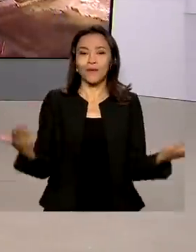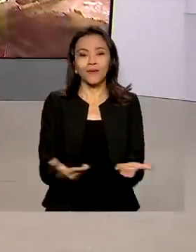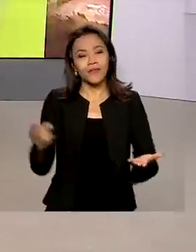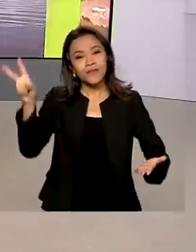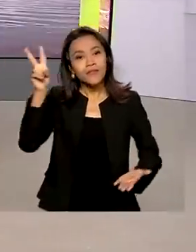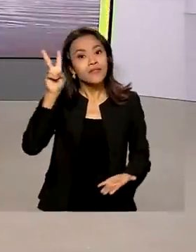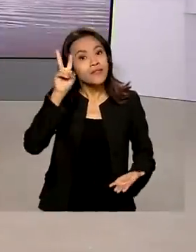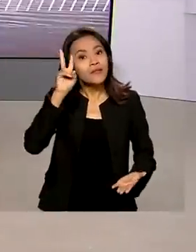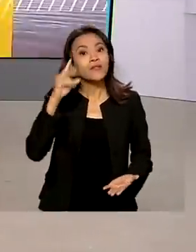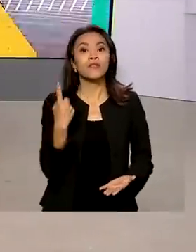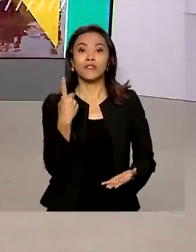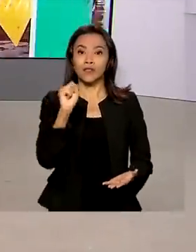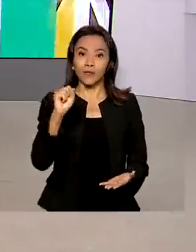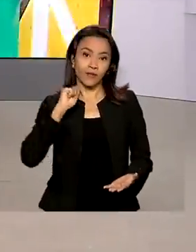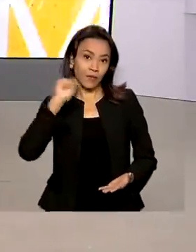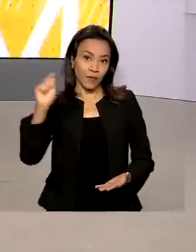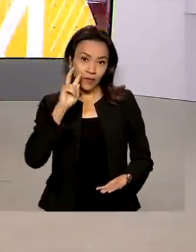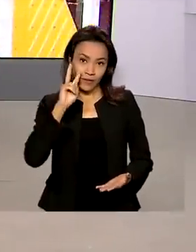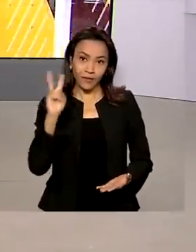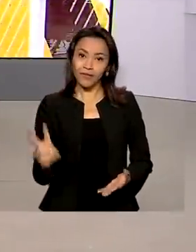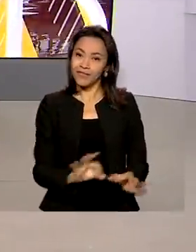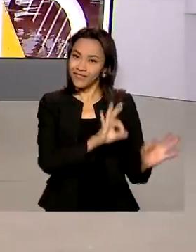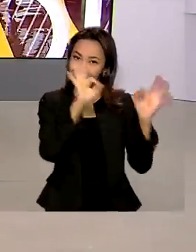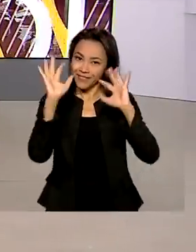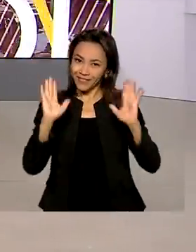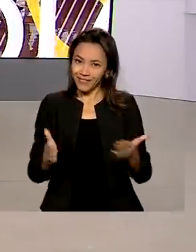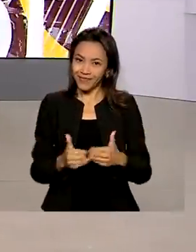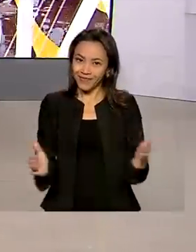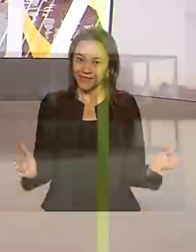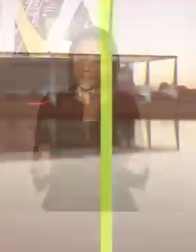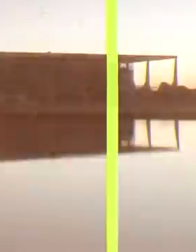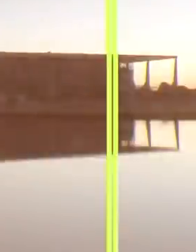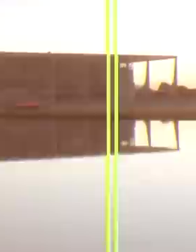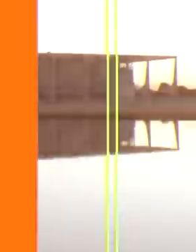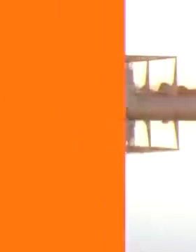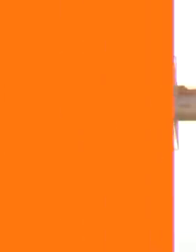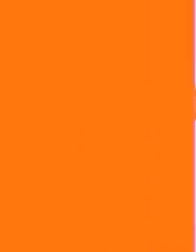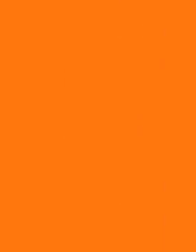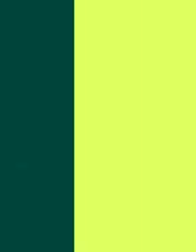Segunda-feira, 18 de abril, o Brasil em Dia está no ar.